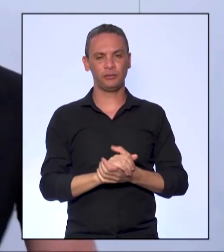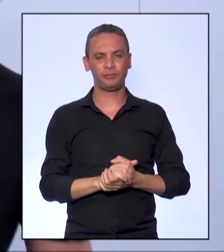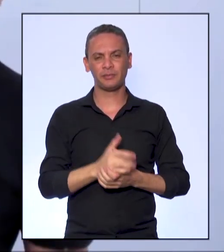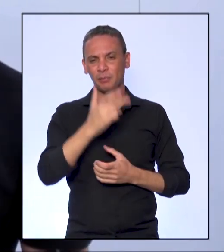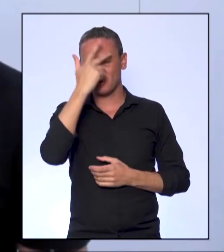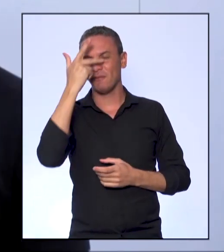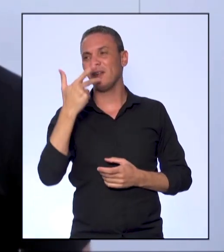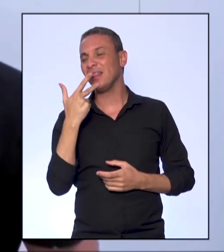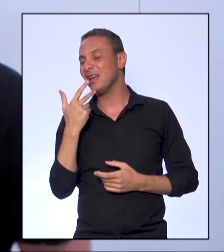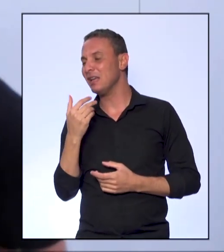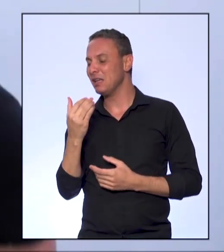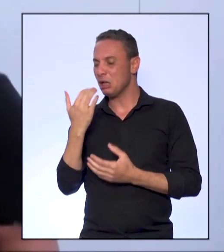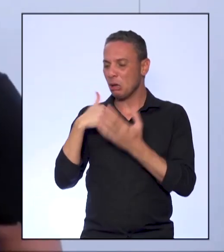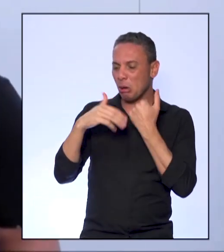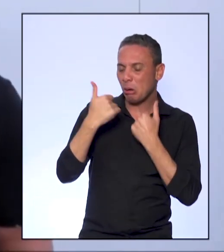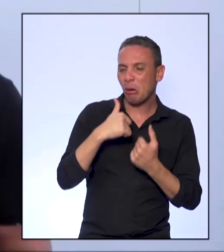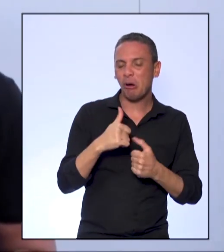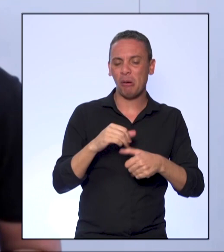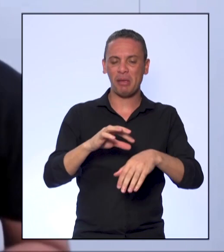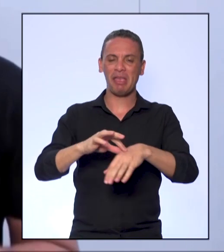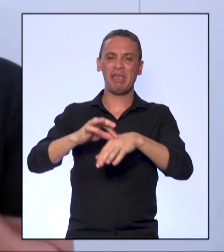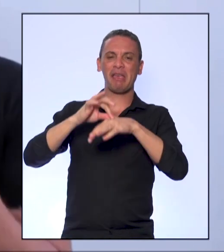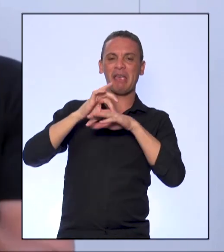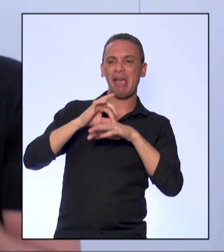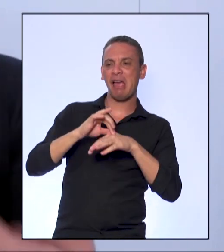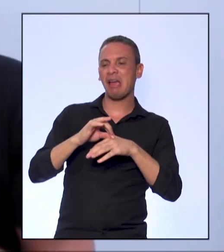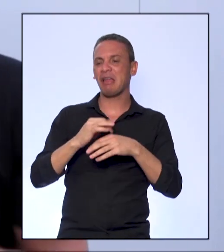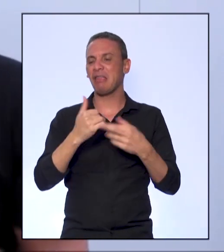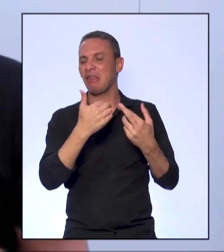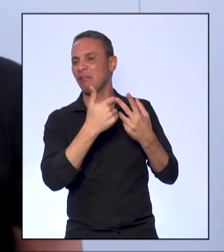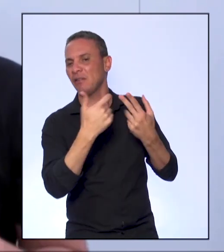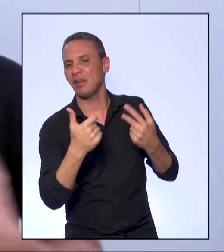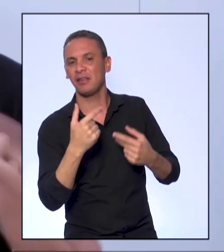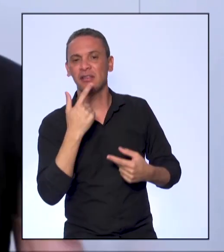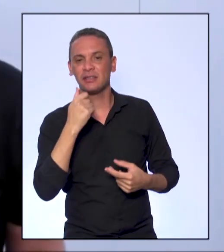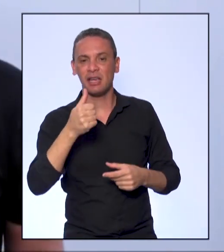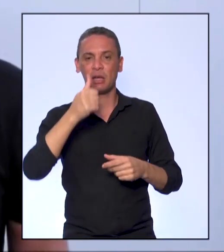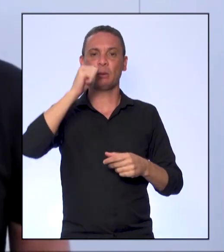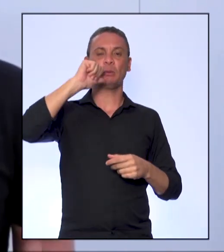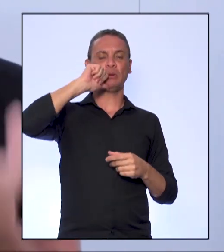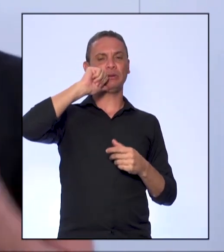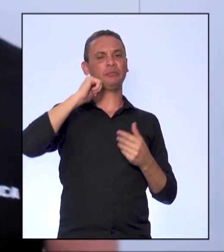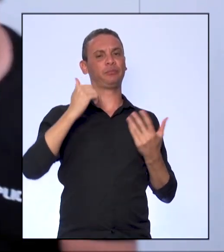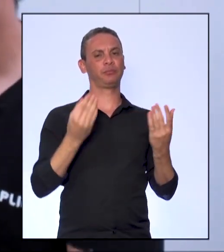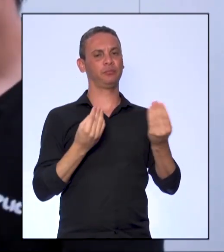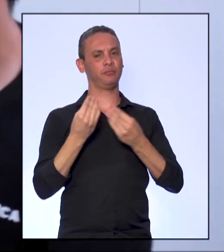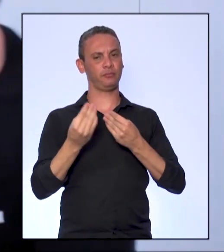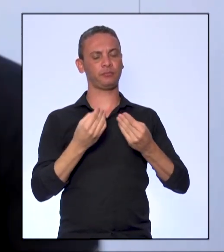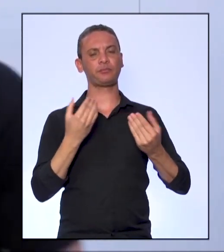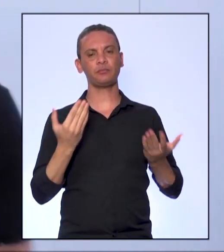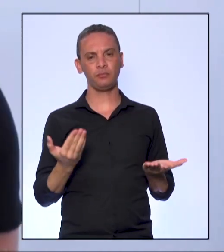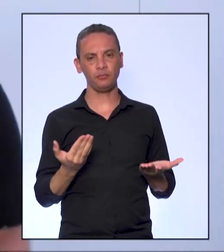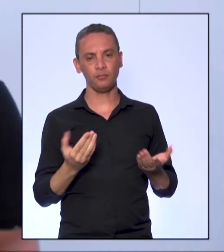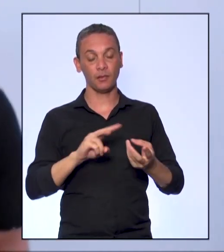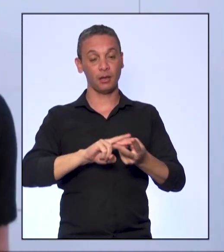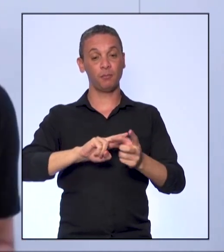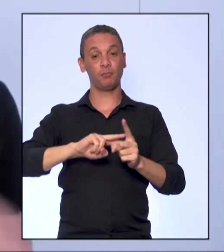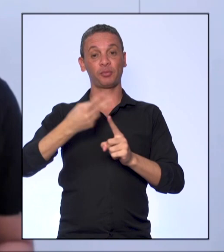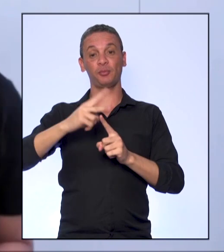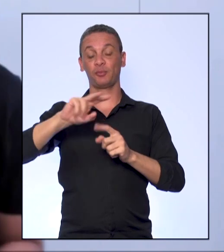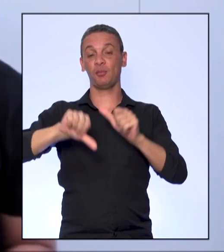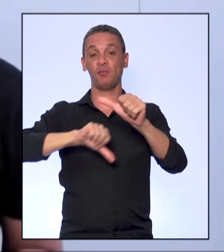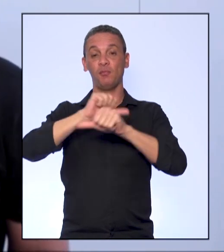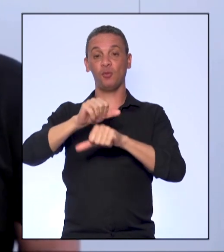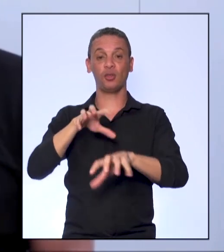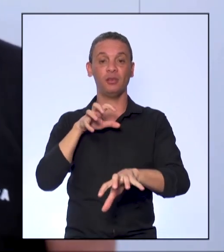comendo carne crua, tá tomando um sangue, isso faz com que o vírus possa sofrer uma mutação, e nessa mutação acabou